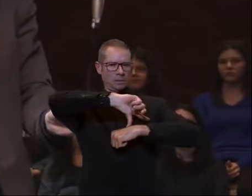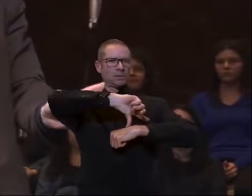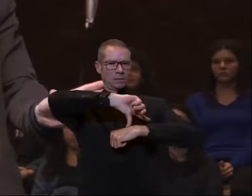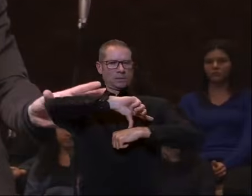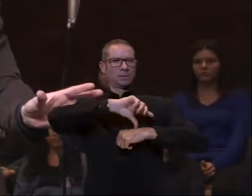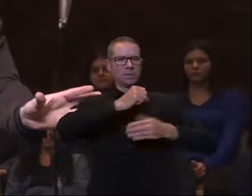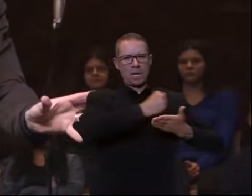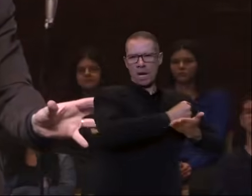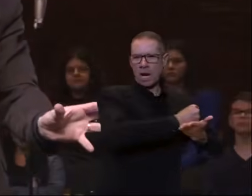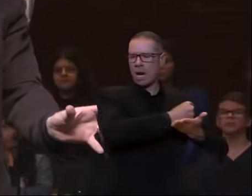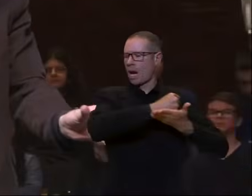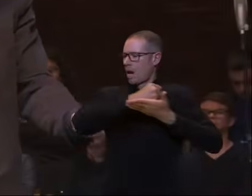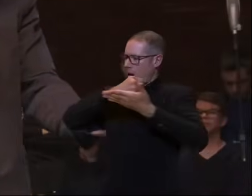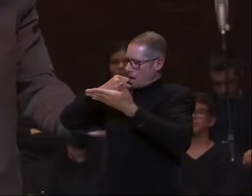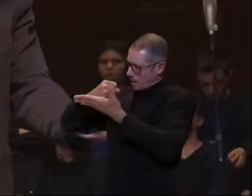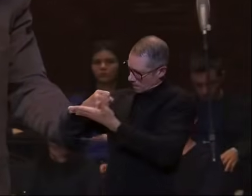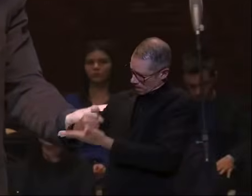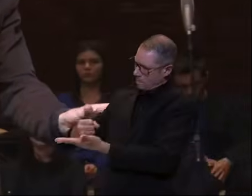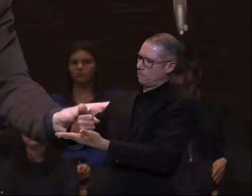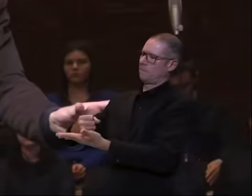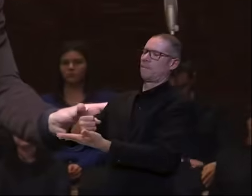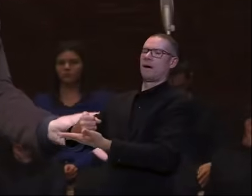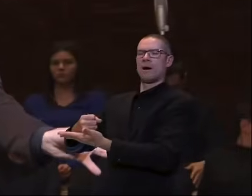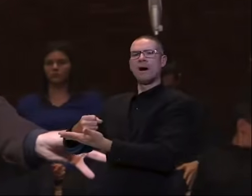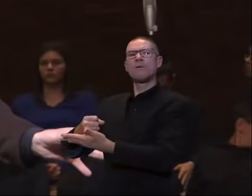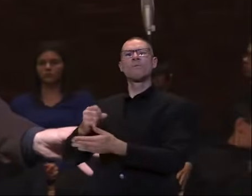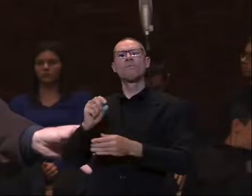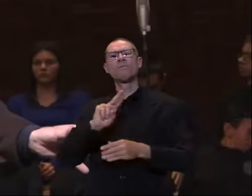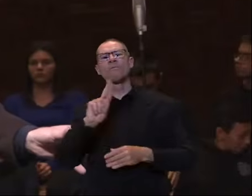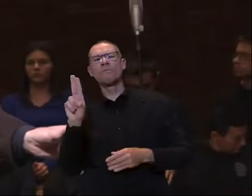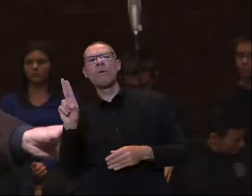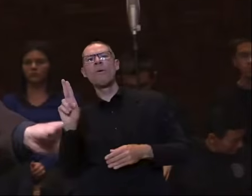levaram a gente naquele, como que é?